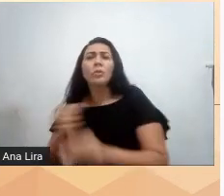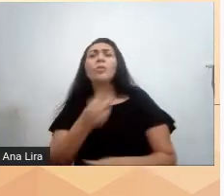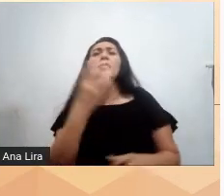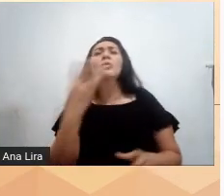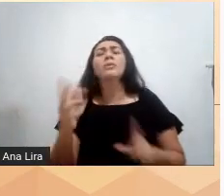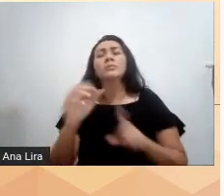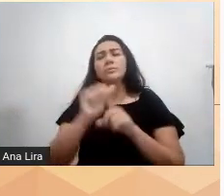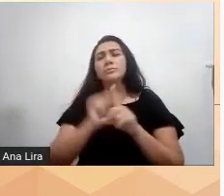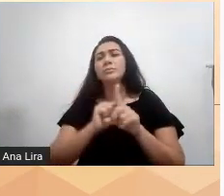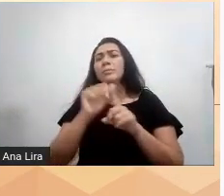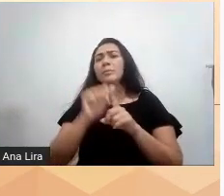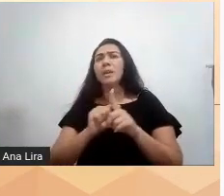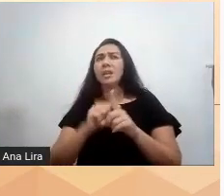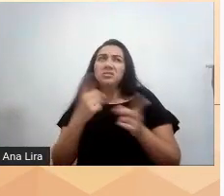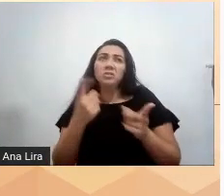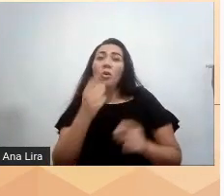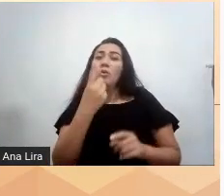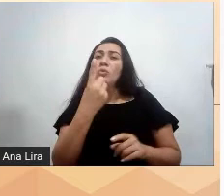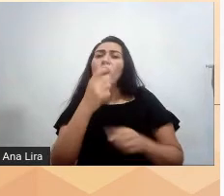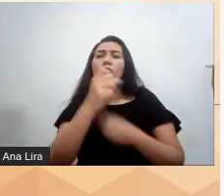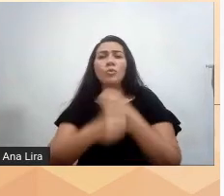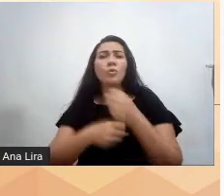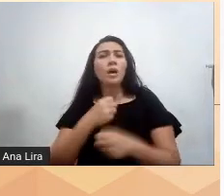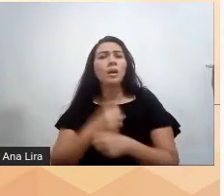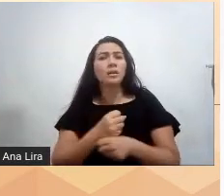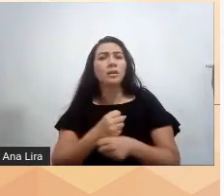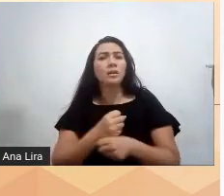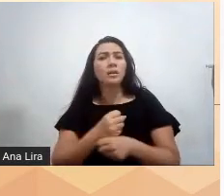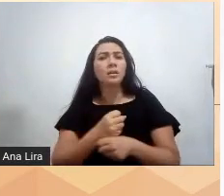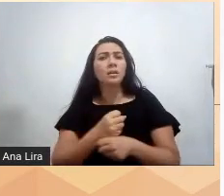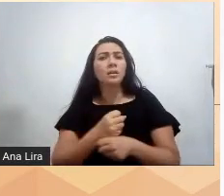ano, e ao fim desse um ano, eu vou lá, presto